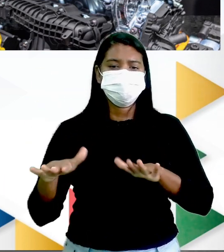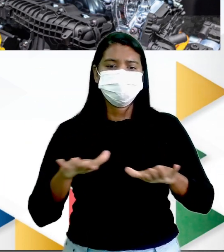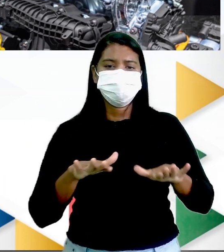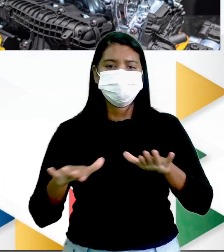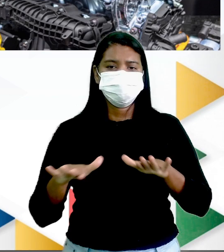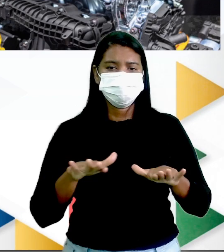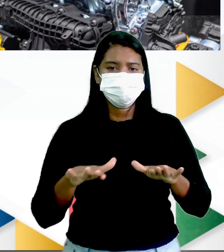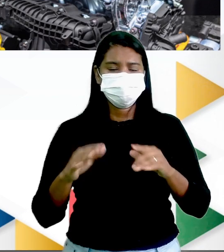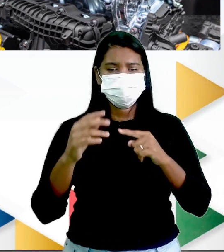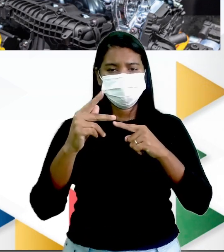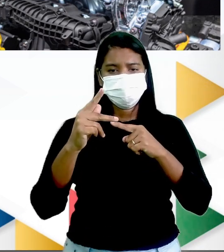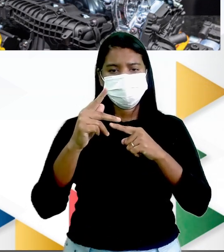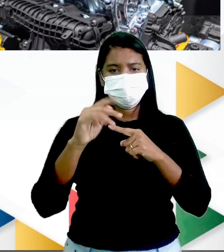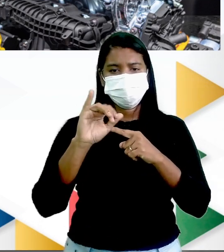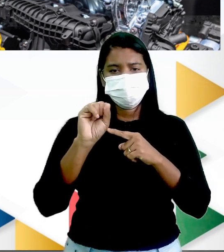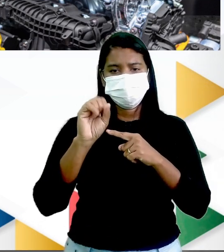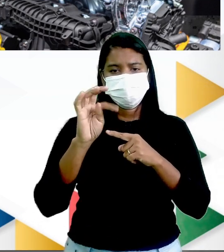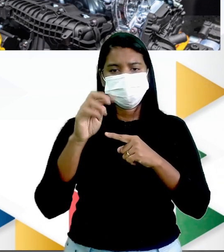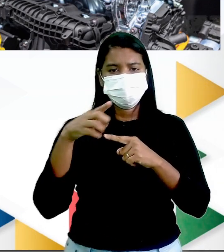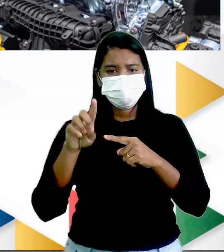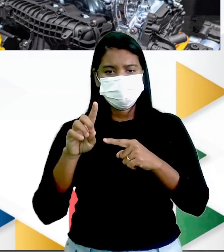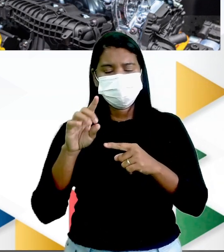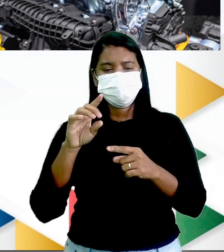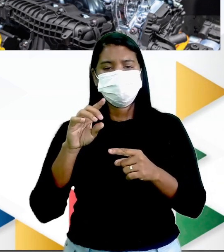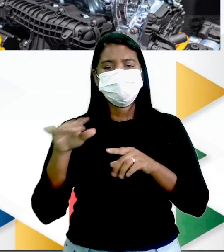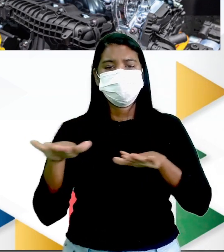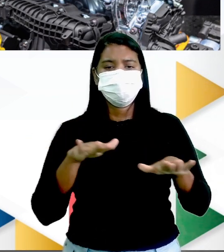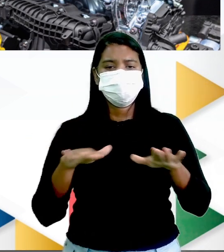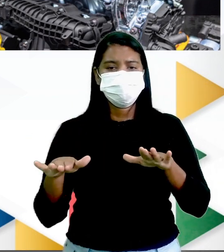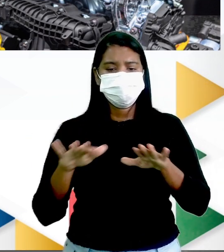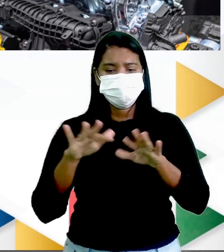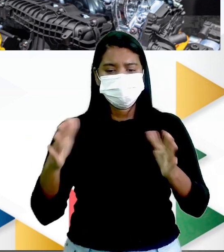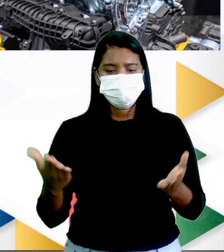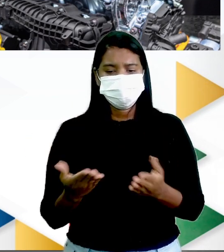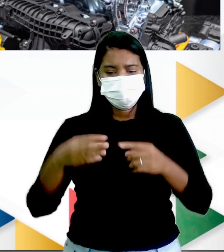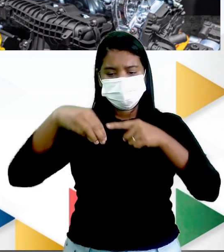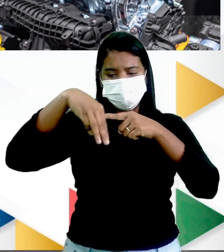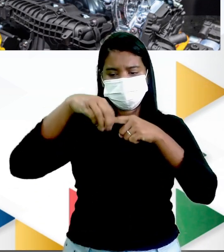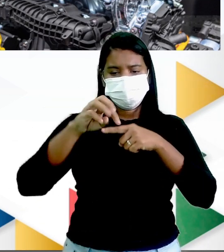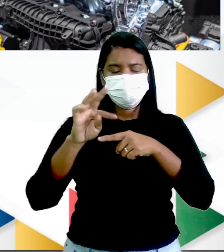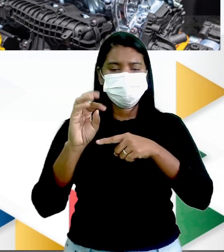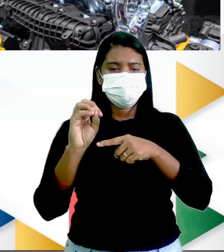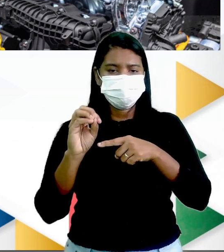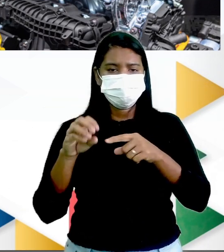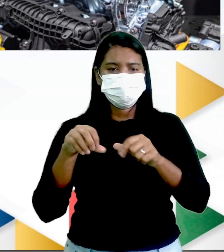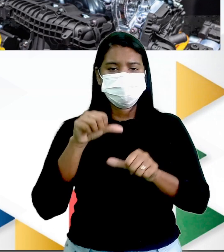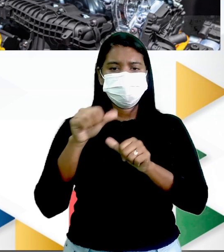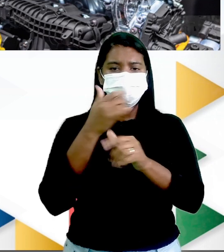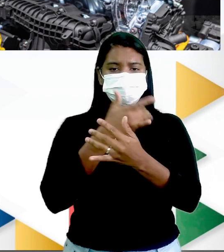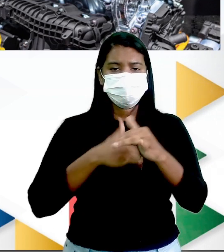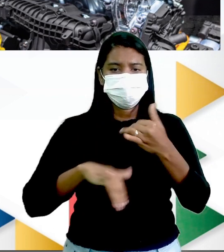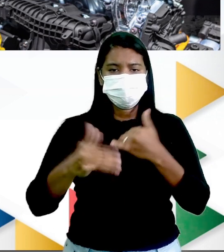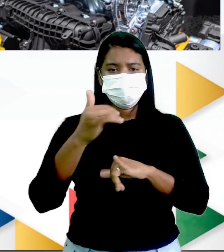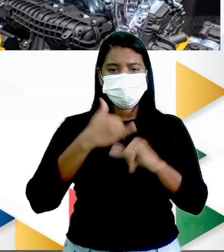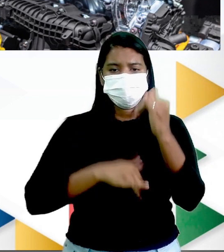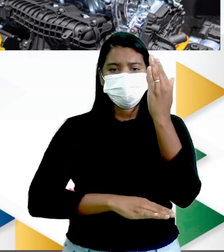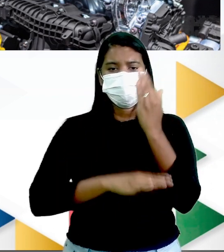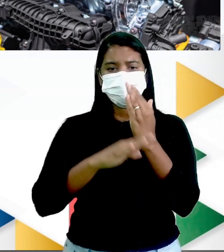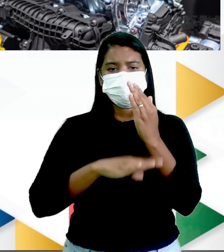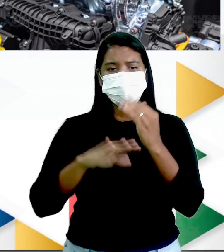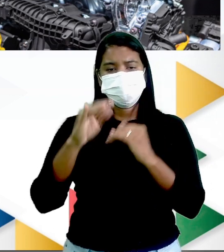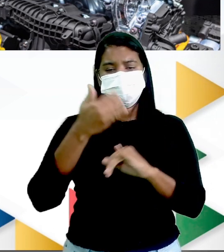do pistão, uma das partes móveis do motor, usada para converter a energia térmica em